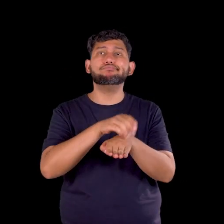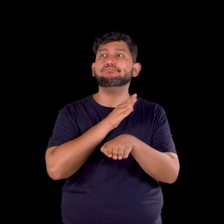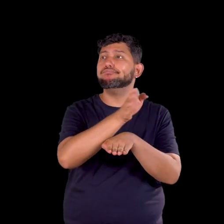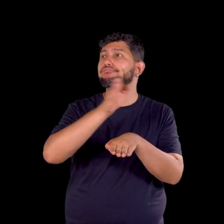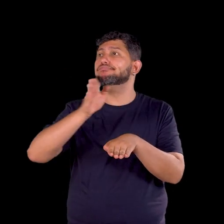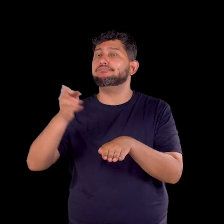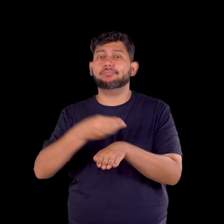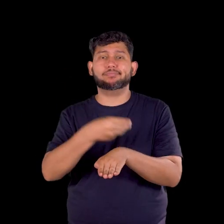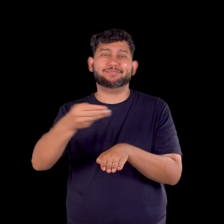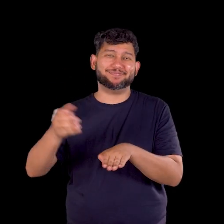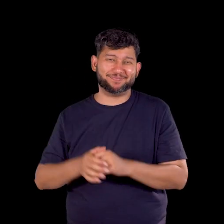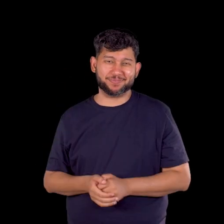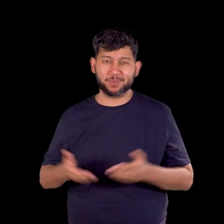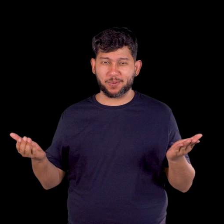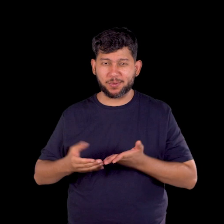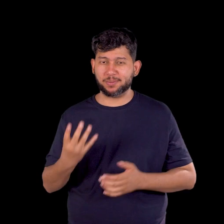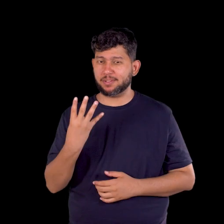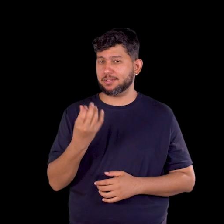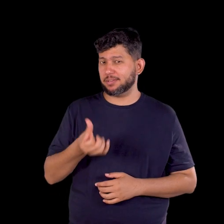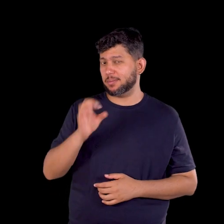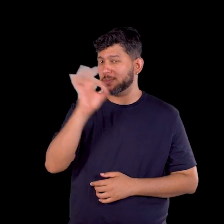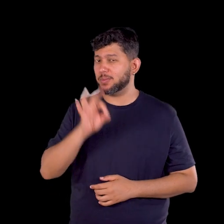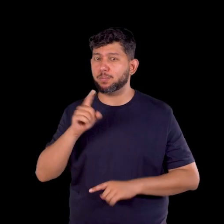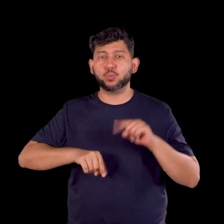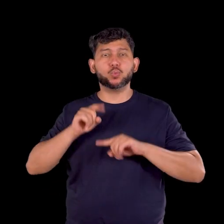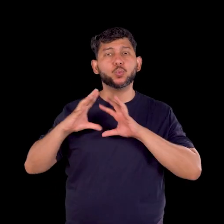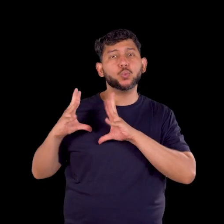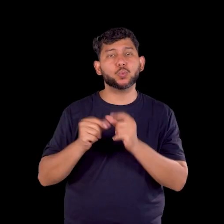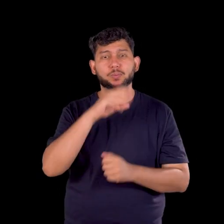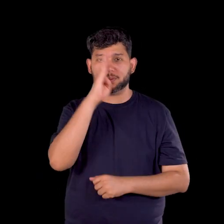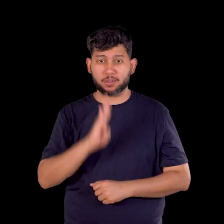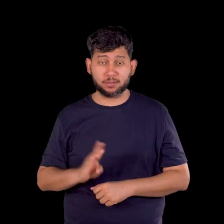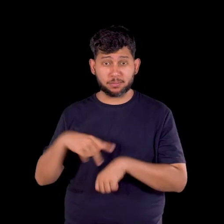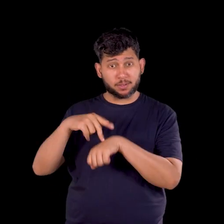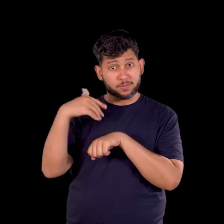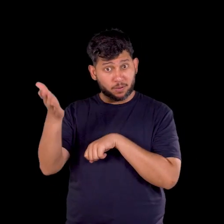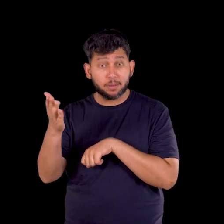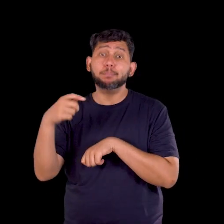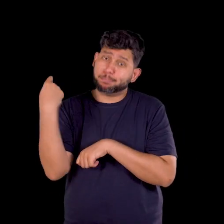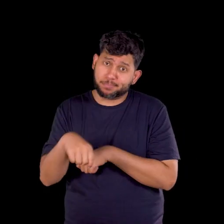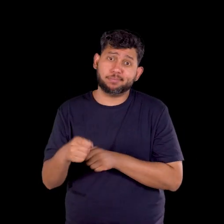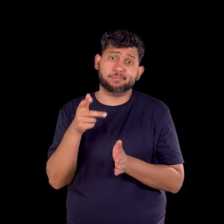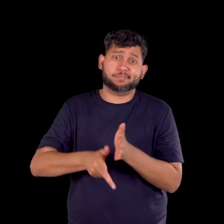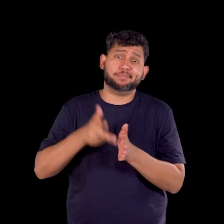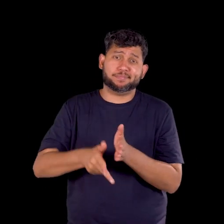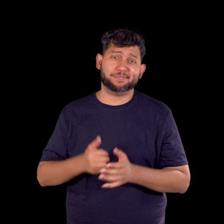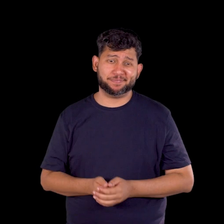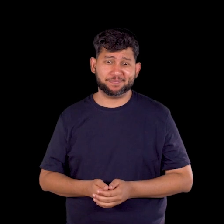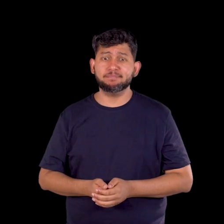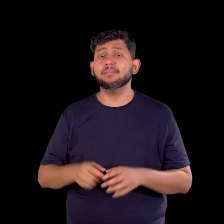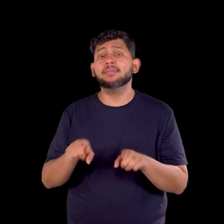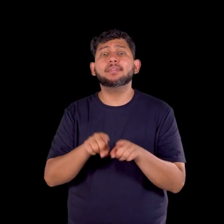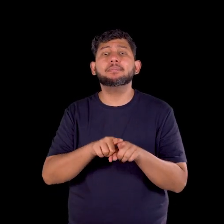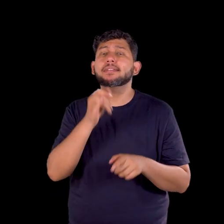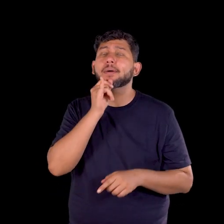Hoje, 46% de todos os produtos que o país exporta para o exterior passam pelos trilhos, incluindo